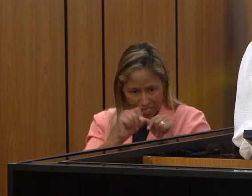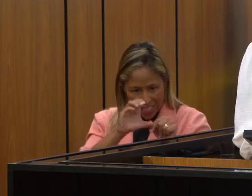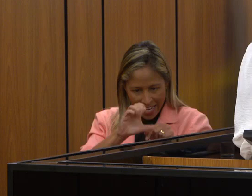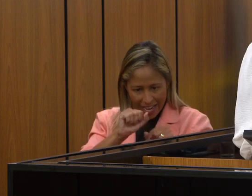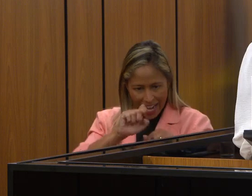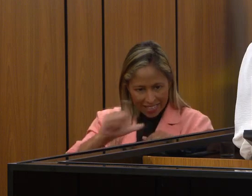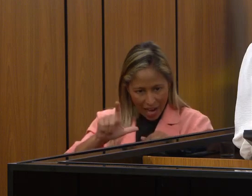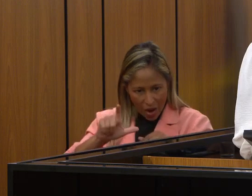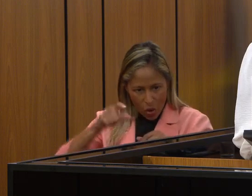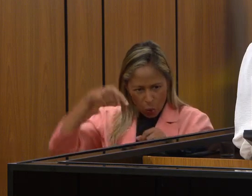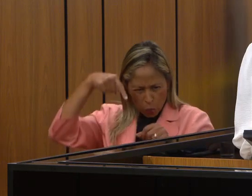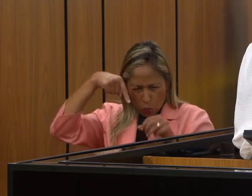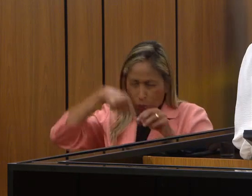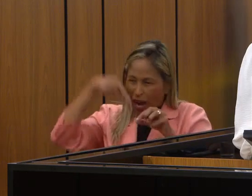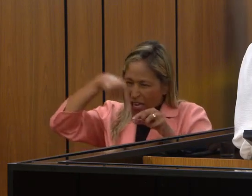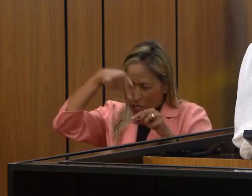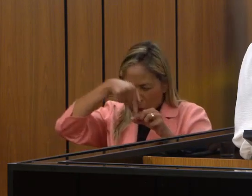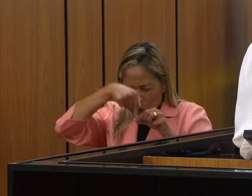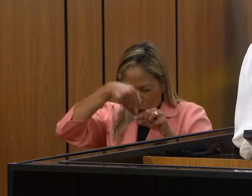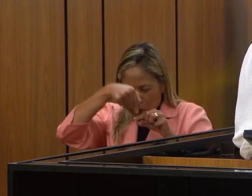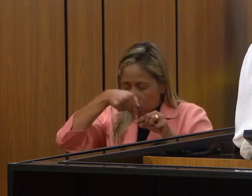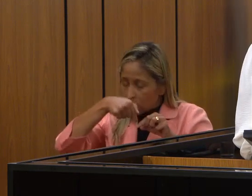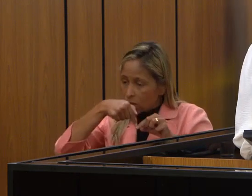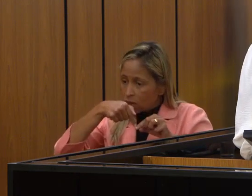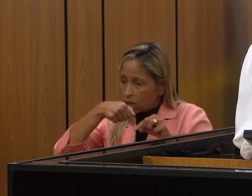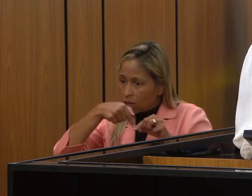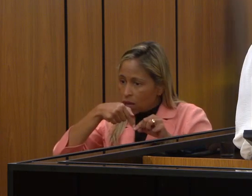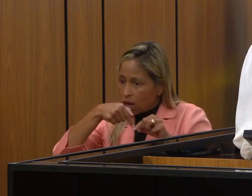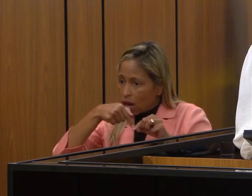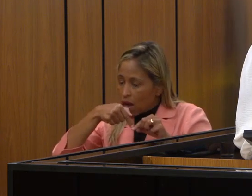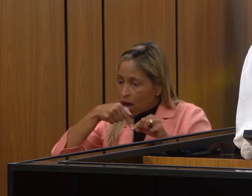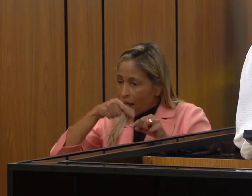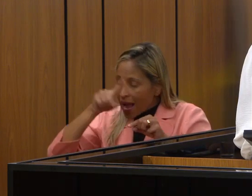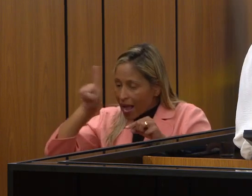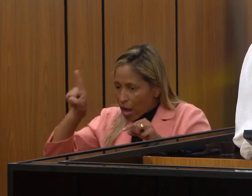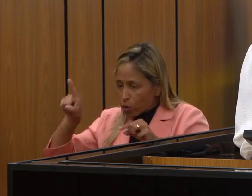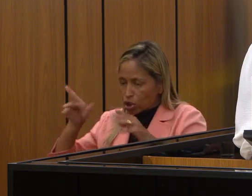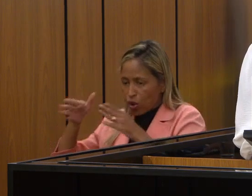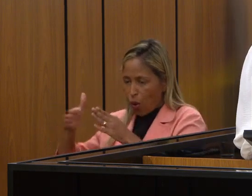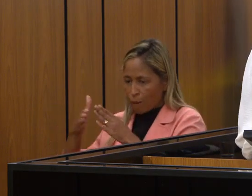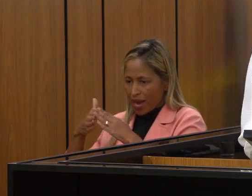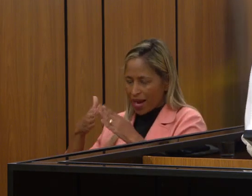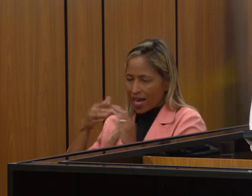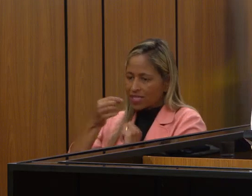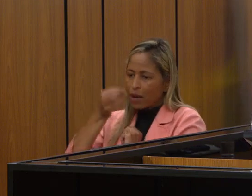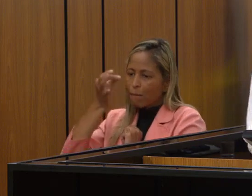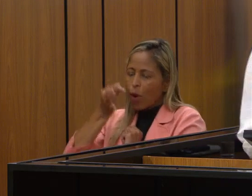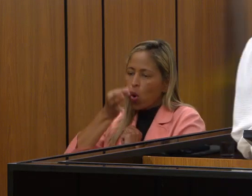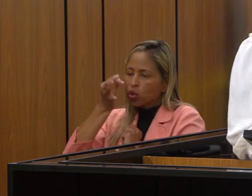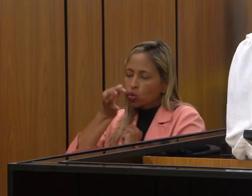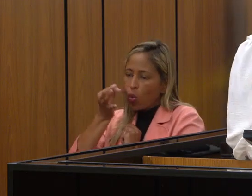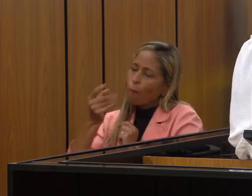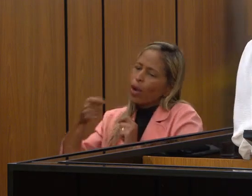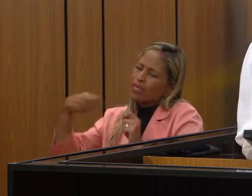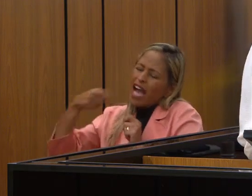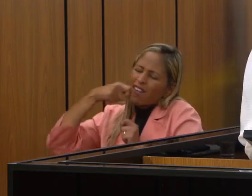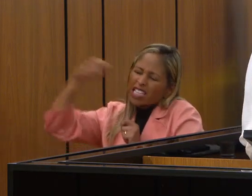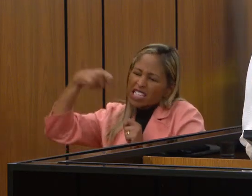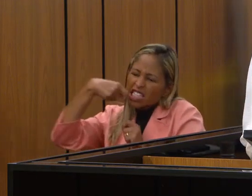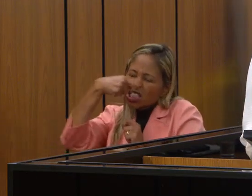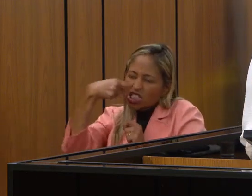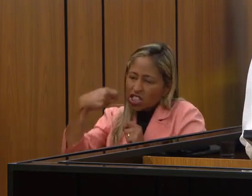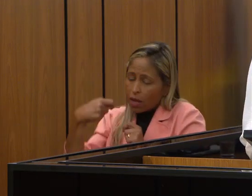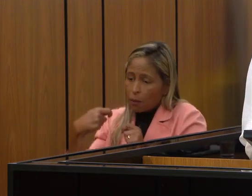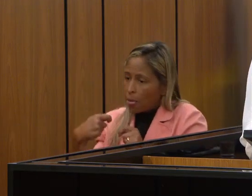então fui para minha casa fiquei com esse dente com os pontos inclusive não tive os pontos retirados por eles porque